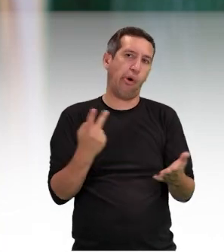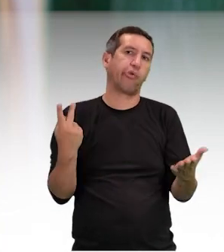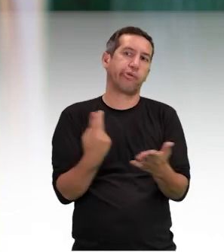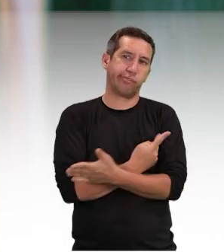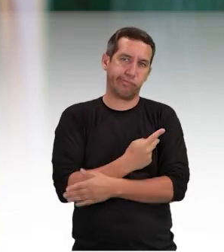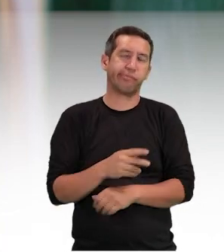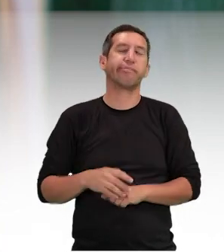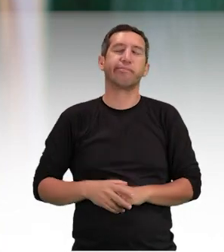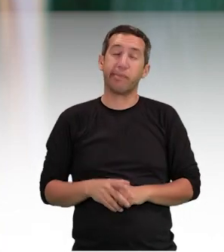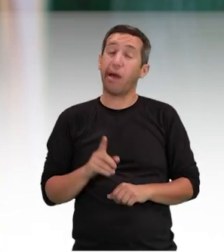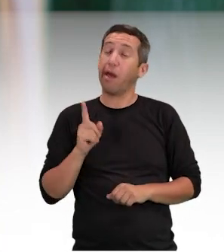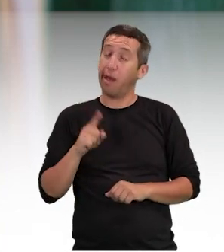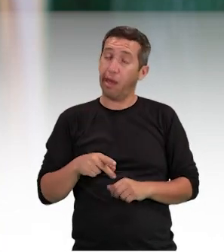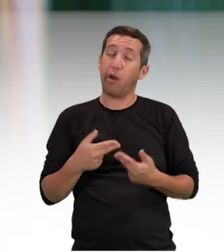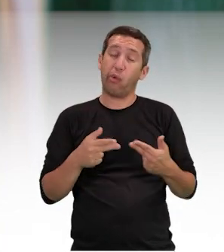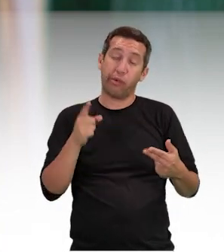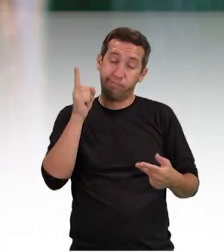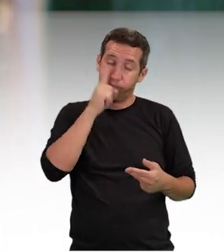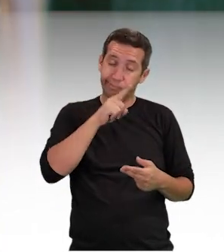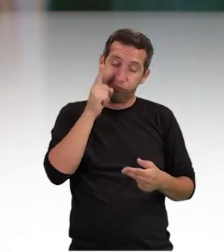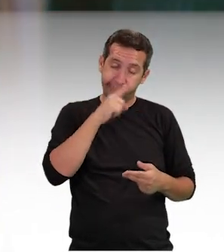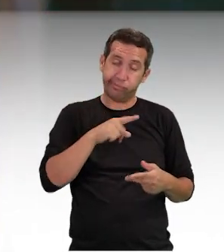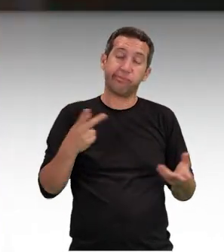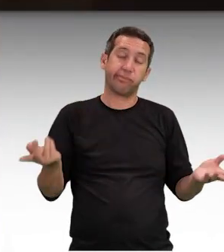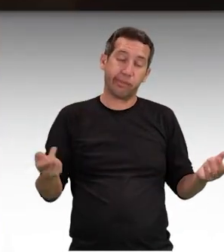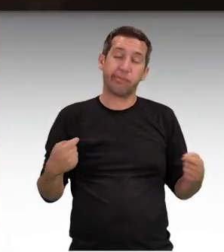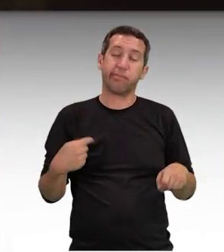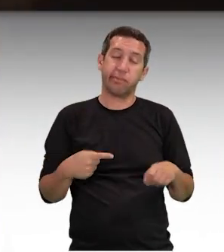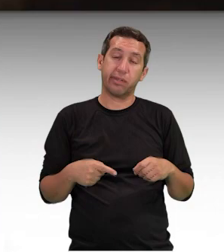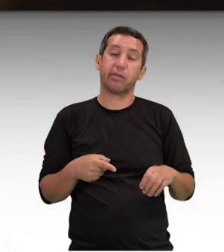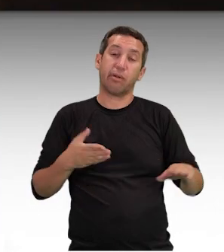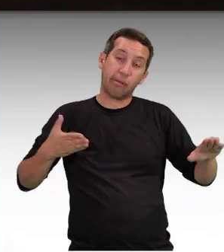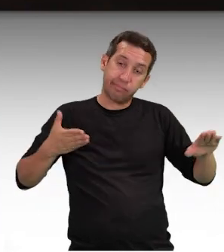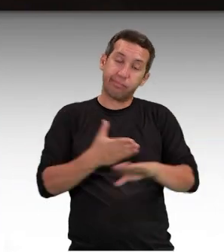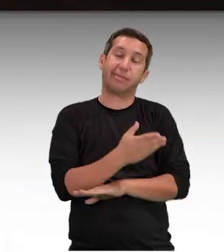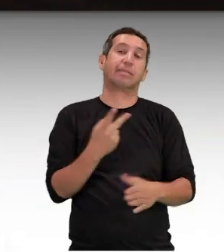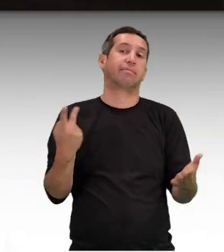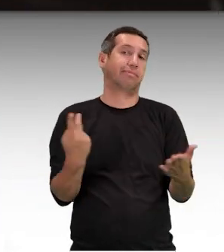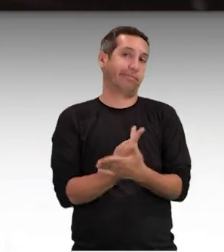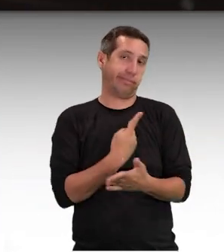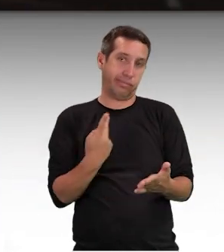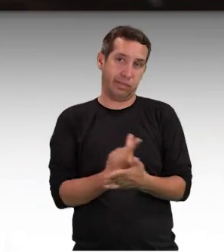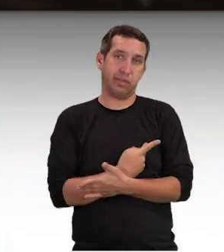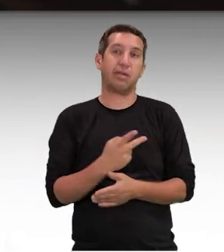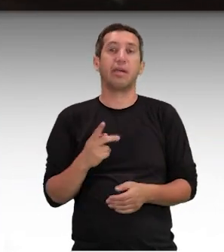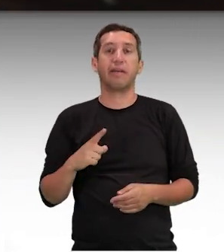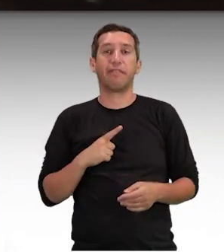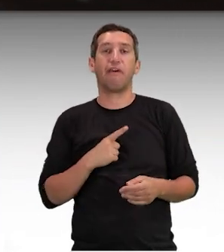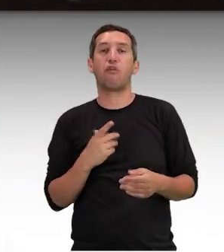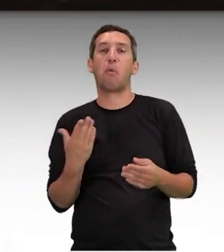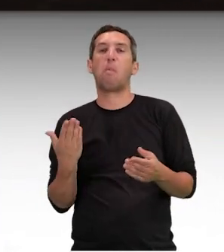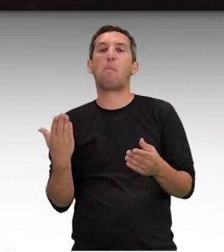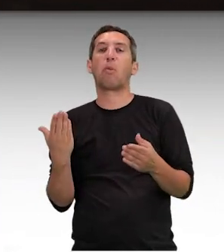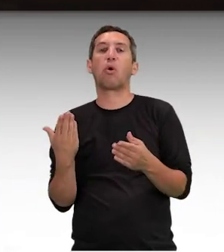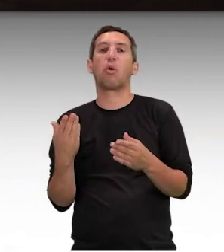fraudes cartográficas, fraudes documentais para se apropriar de território por meio de um processo